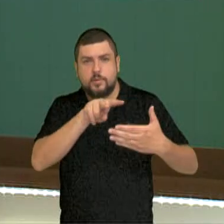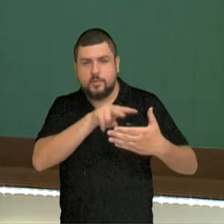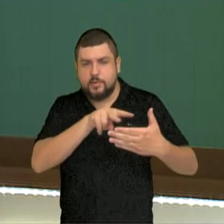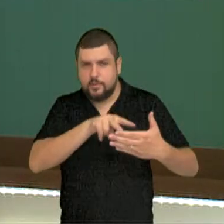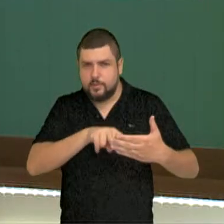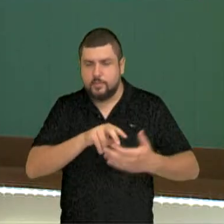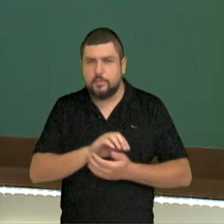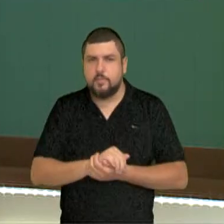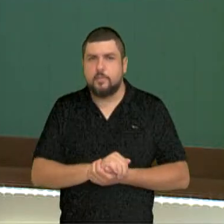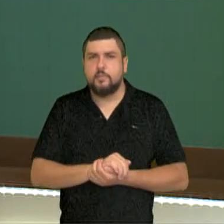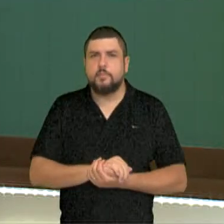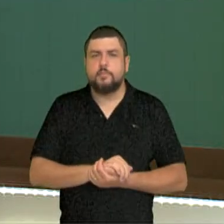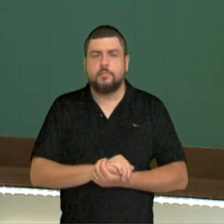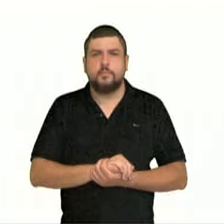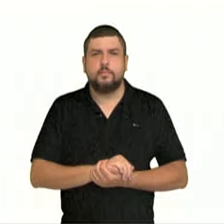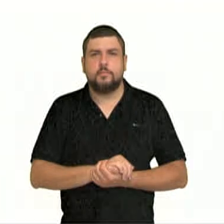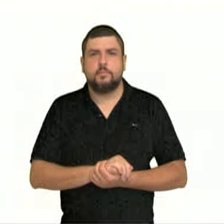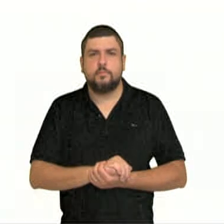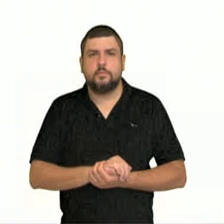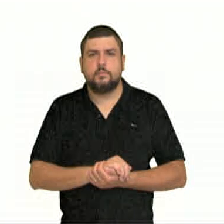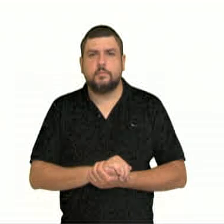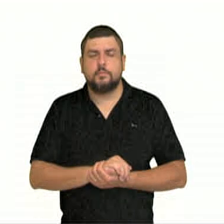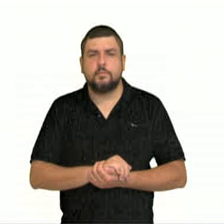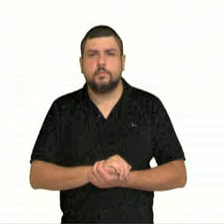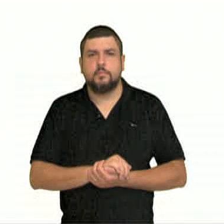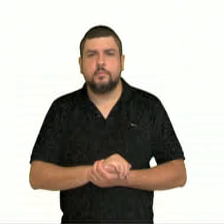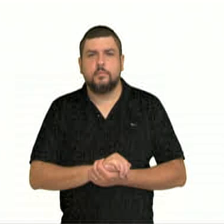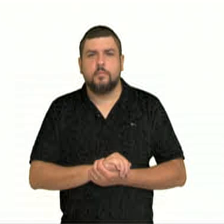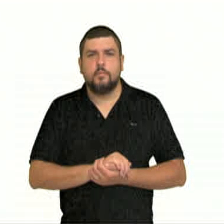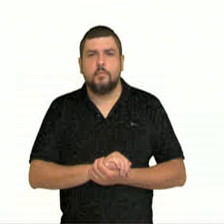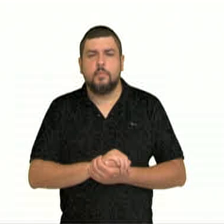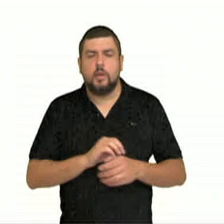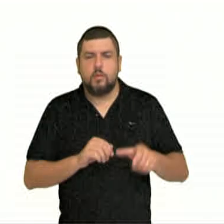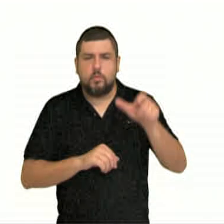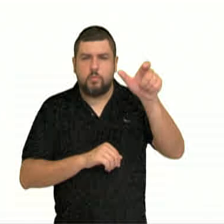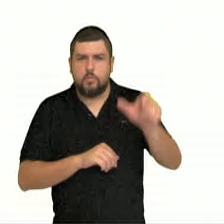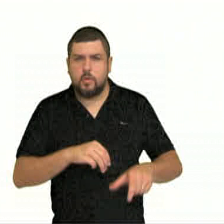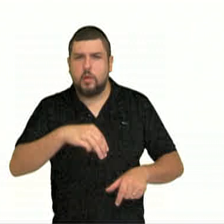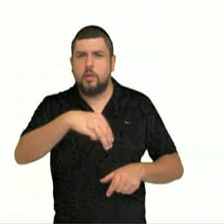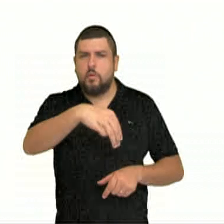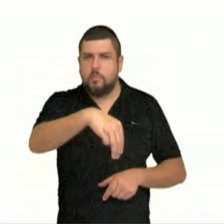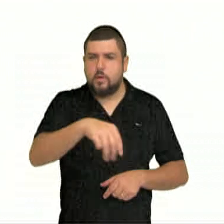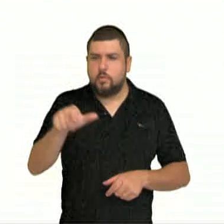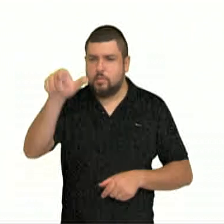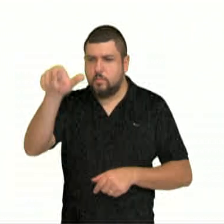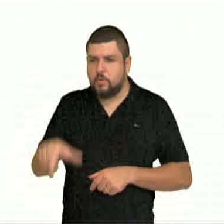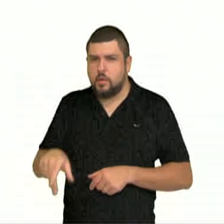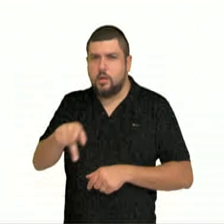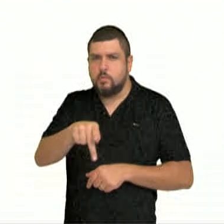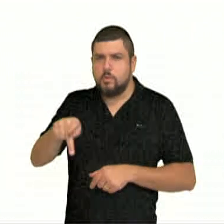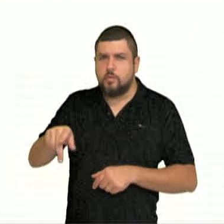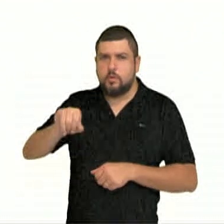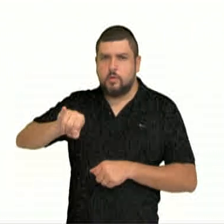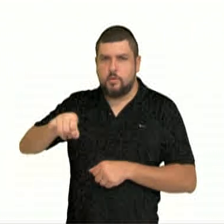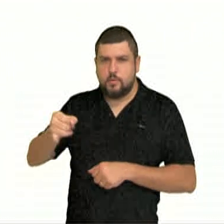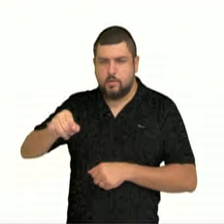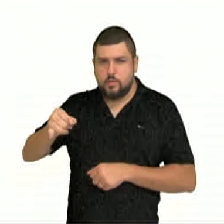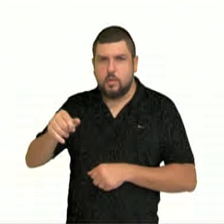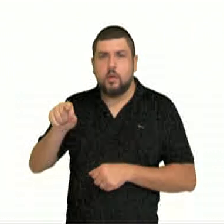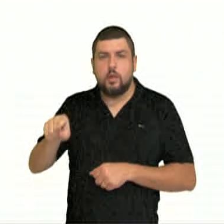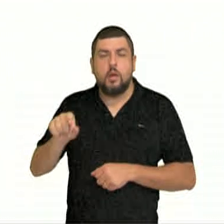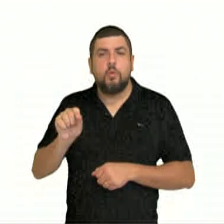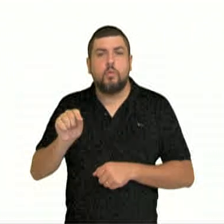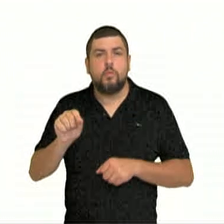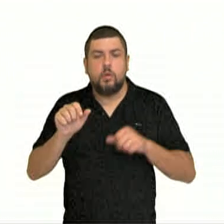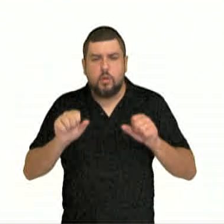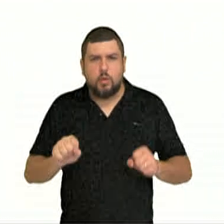Então, releia. Os protagonistas, o idoso Maruji e a professora Jane, colocam a determinação como